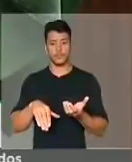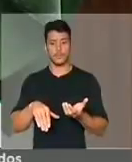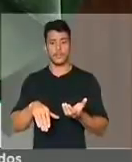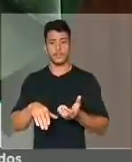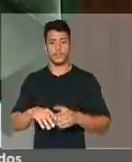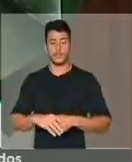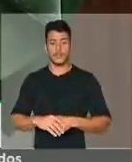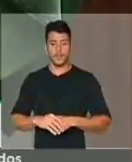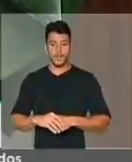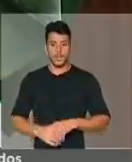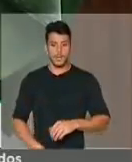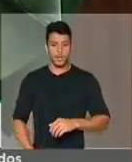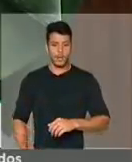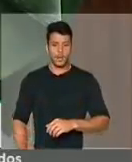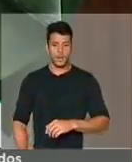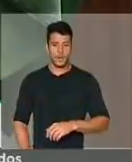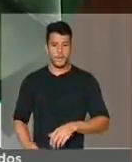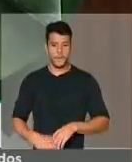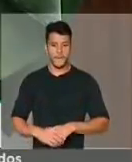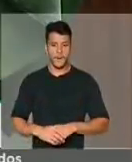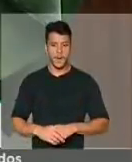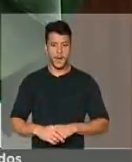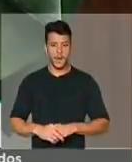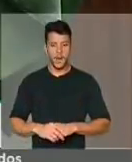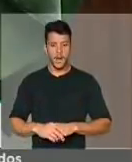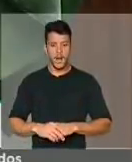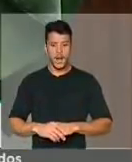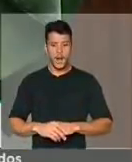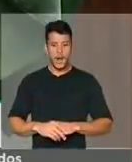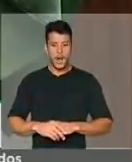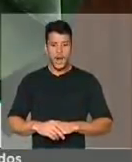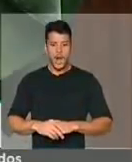brasileira, tal a intensidade da medida e seu alcance.